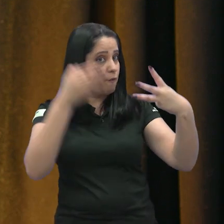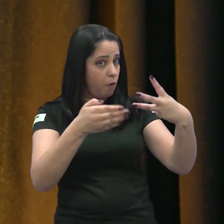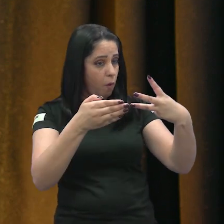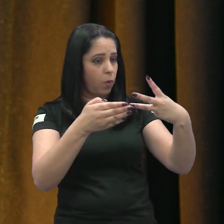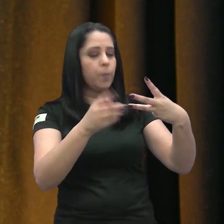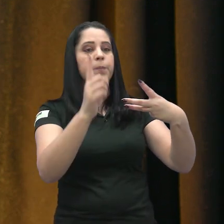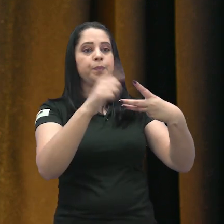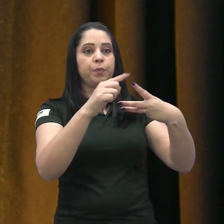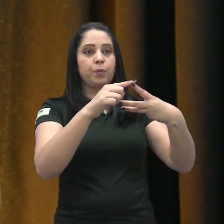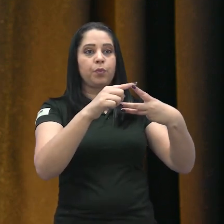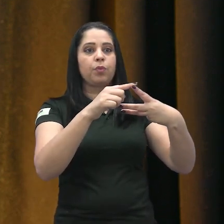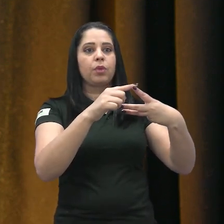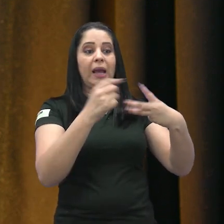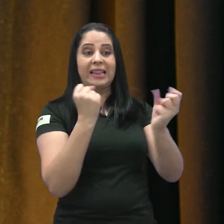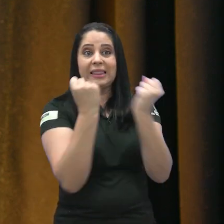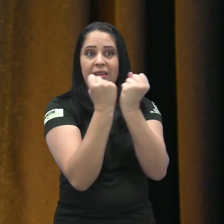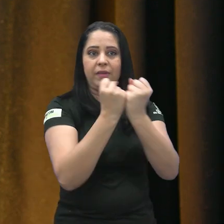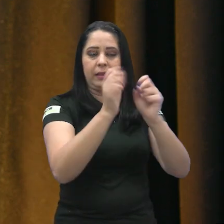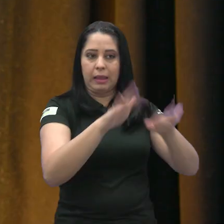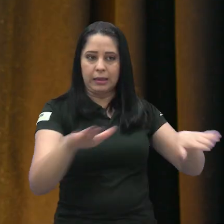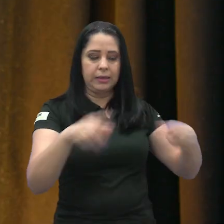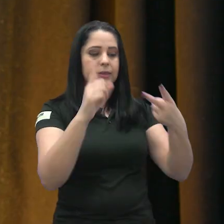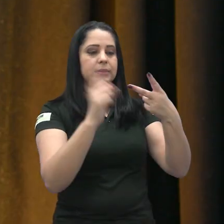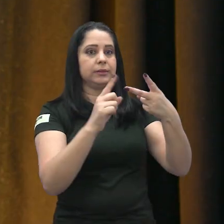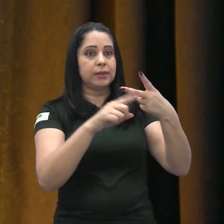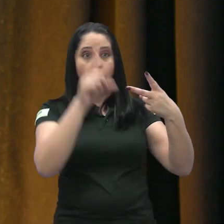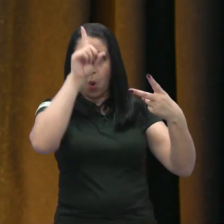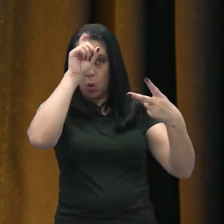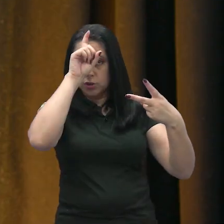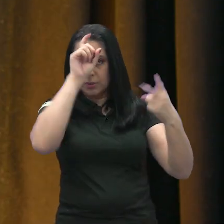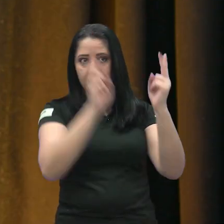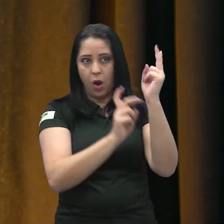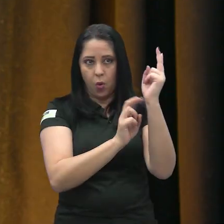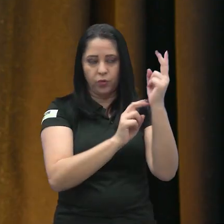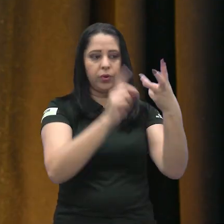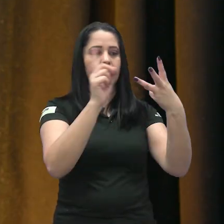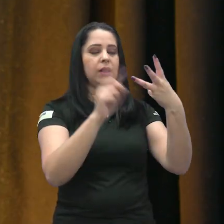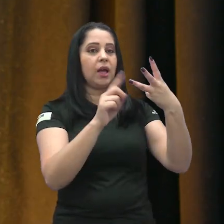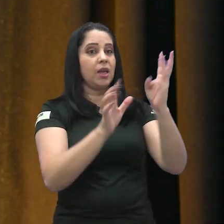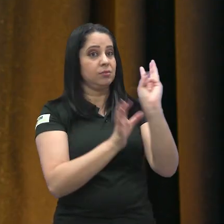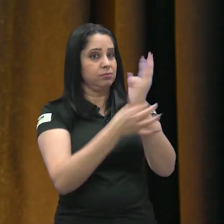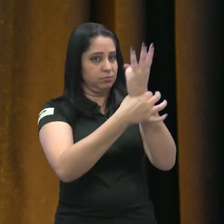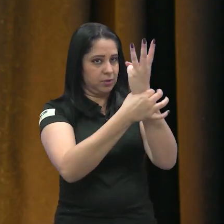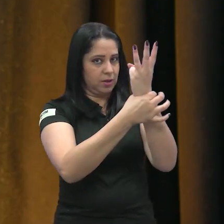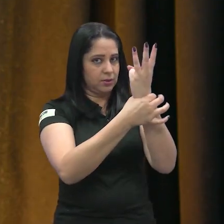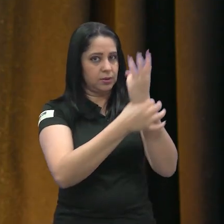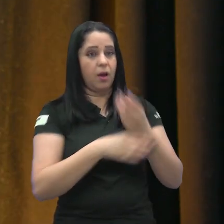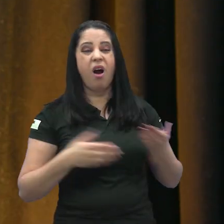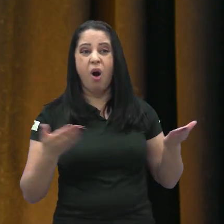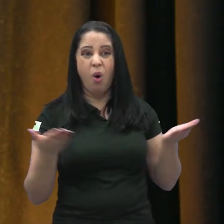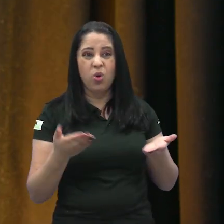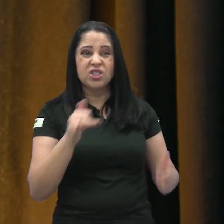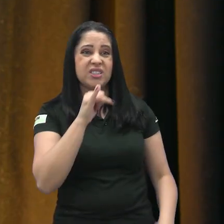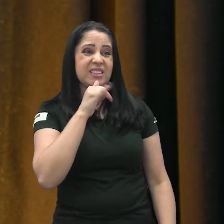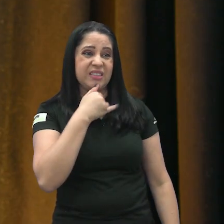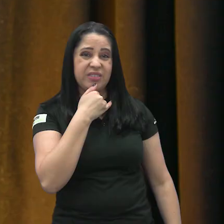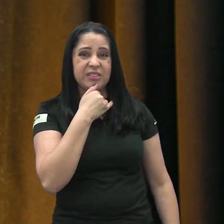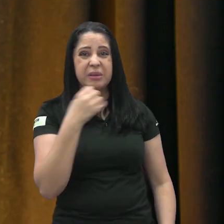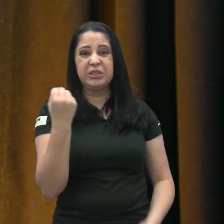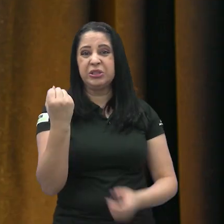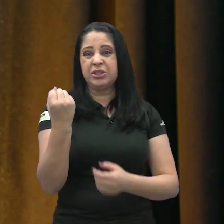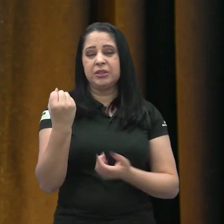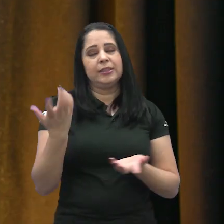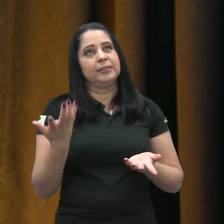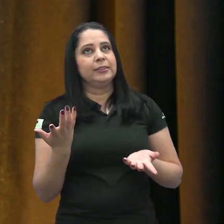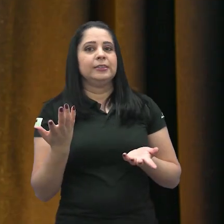com determinação, com conhecimento e mais que tudo, né, com um jeito republicano. Hoje,